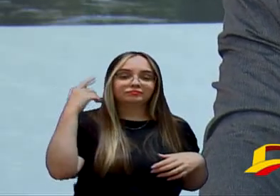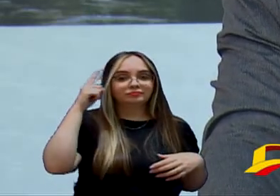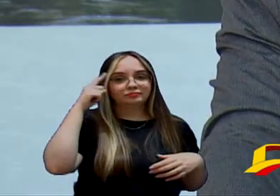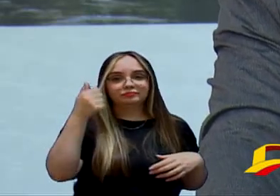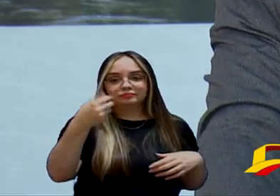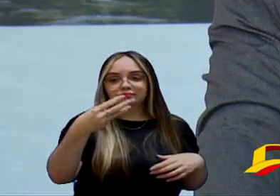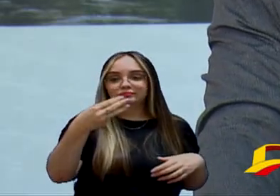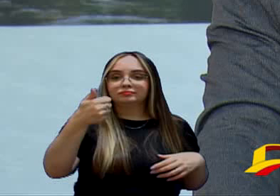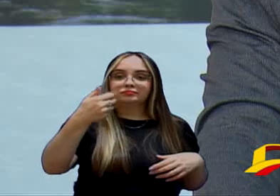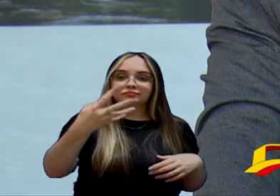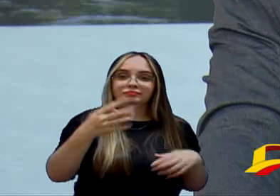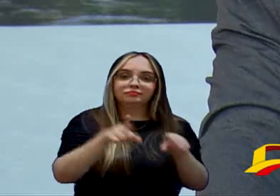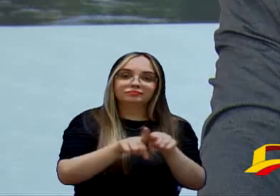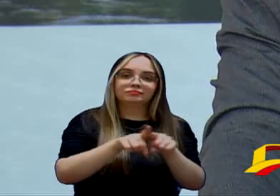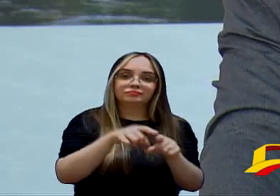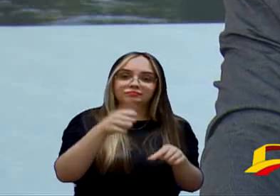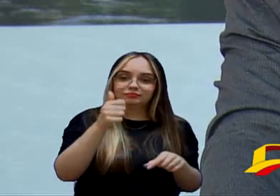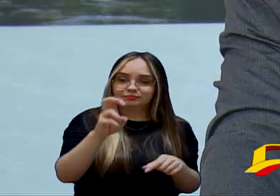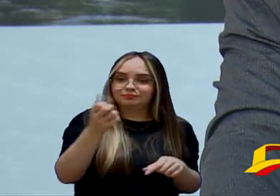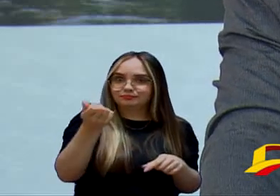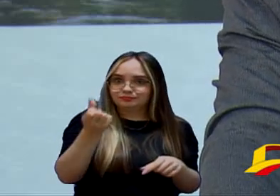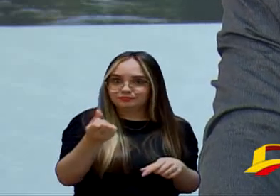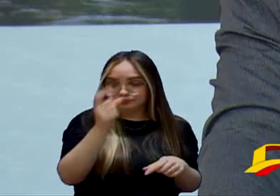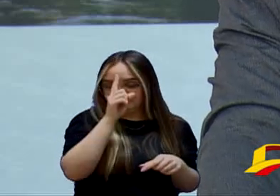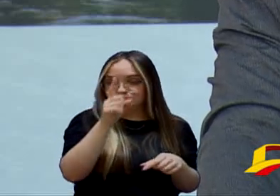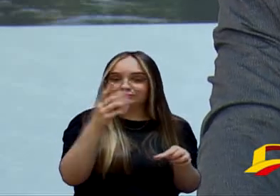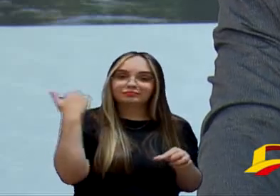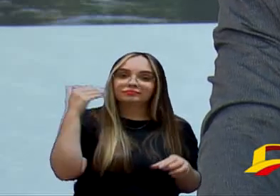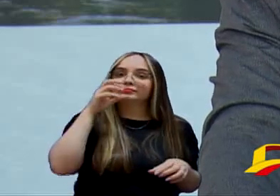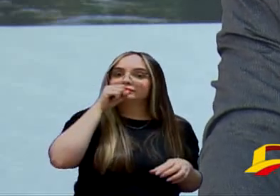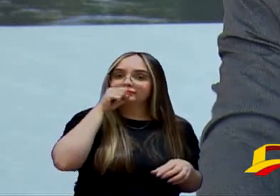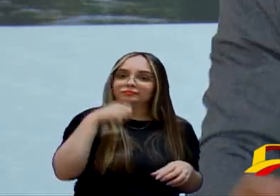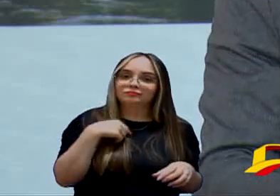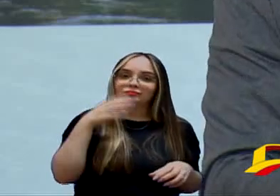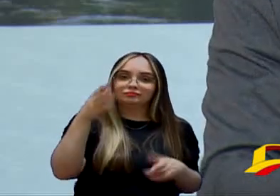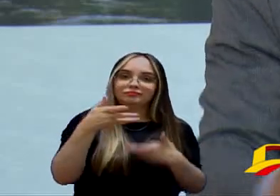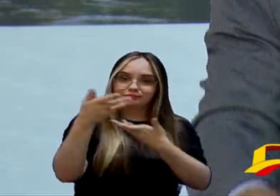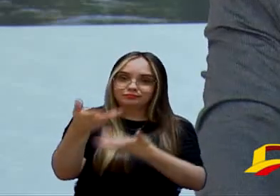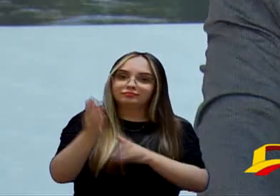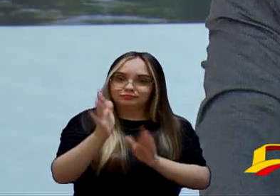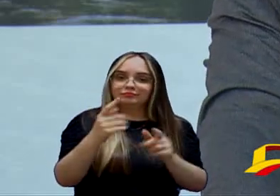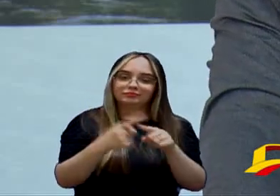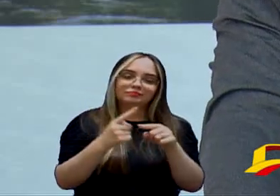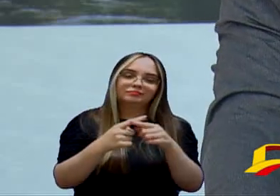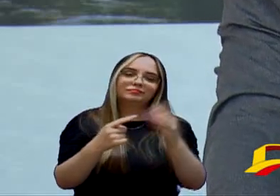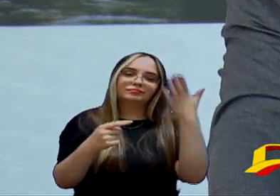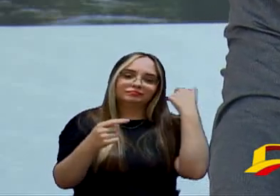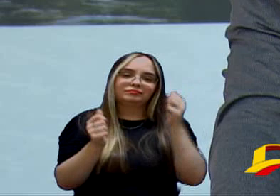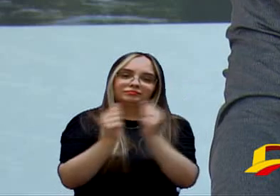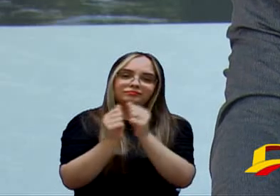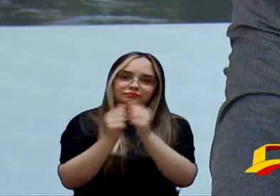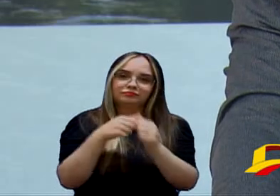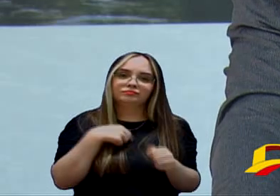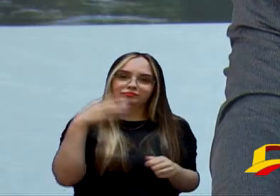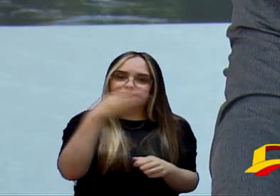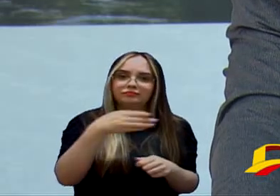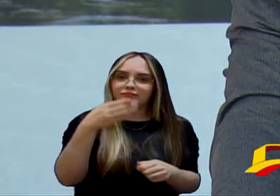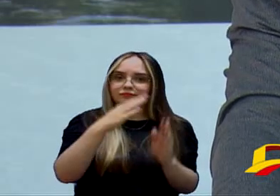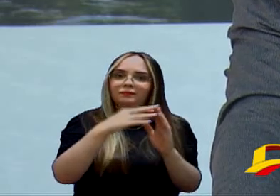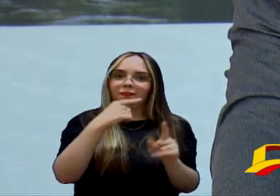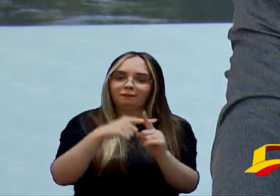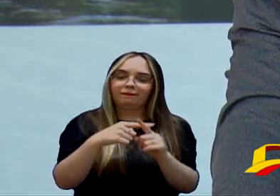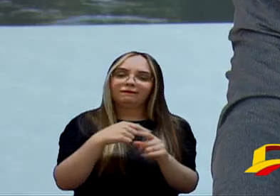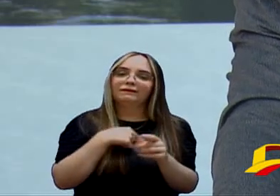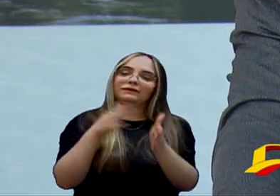e 16 Inclusive eu estive presente lá no sábado convidado por eles porque eu participei muito ativamente ali com a comunidade